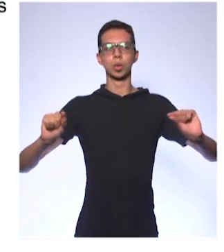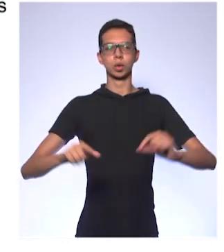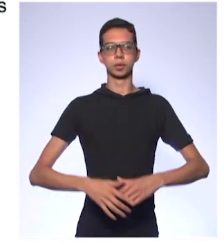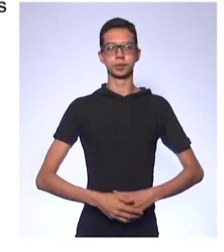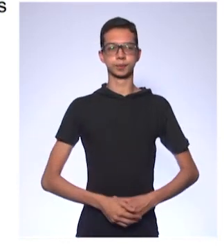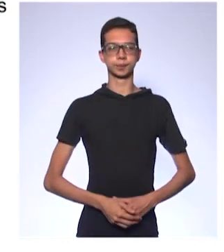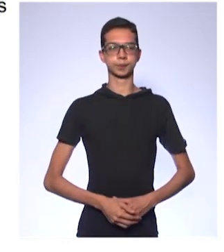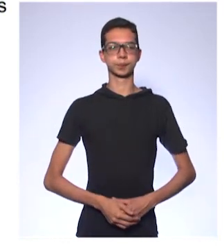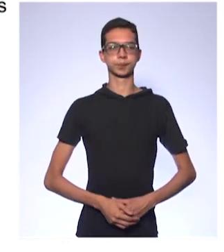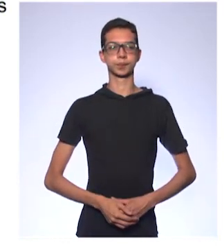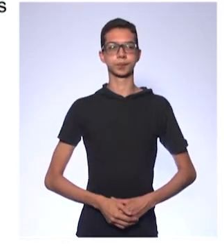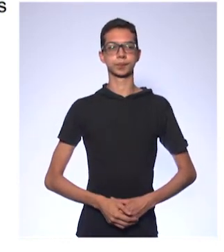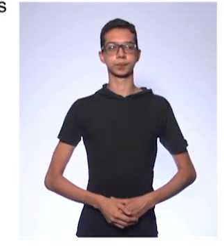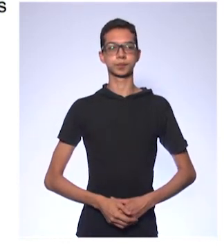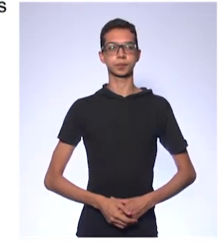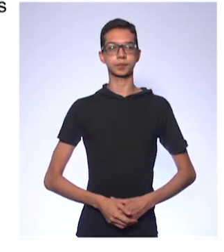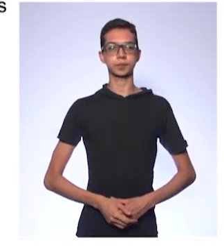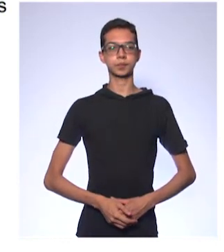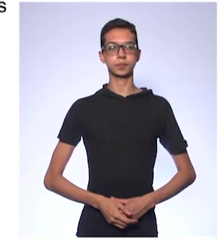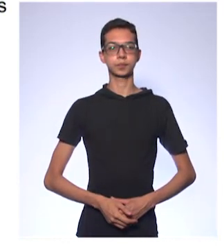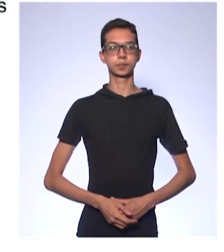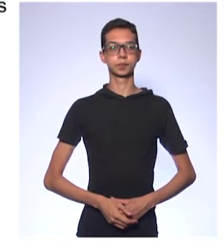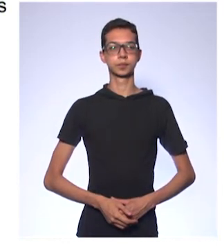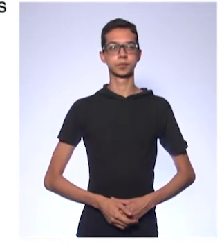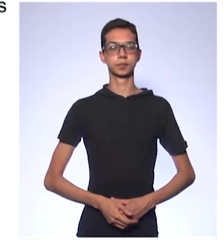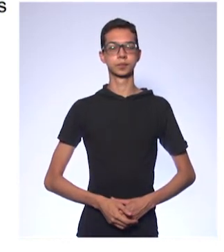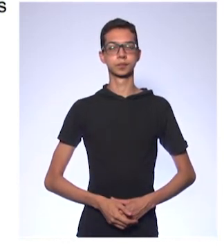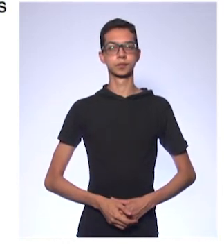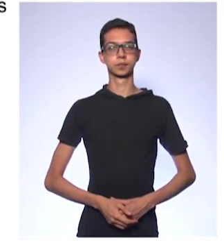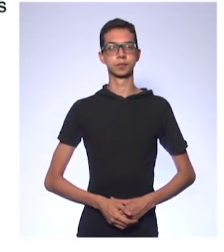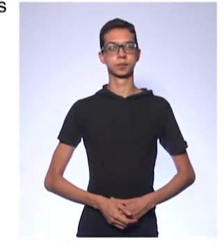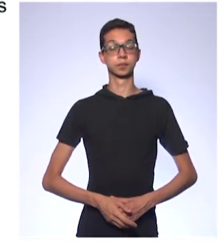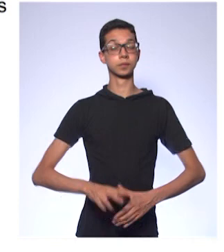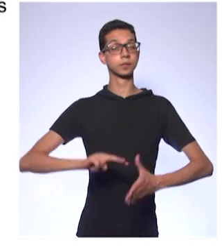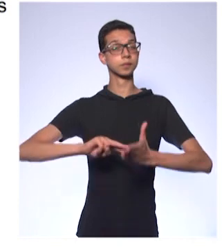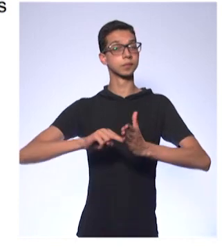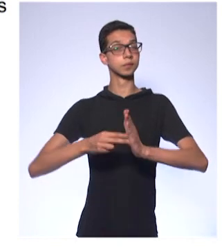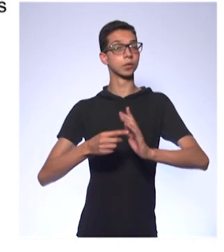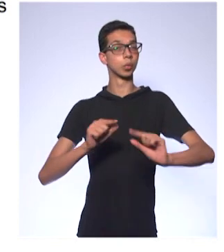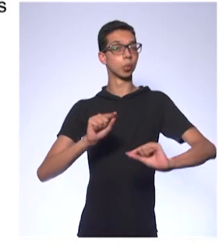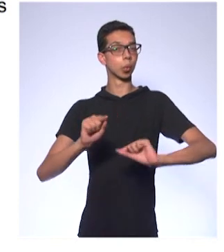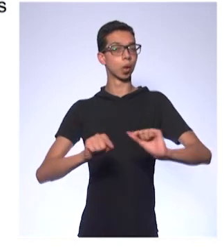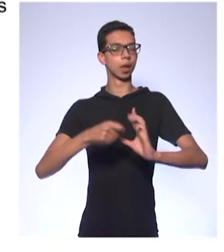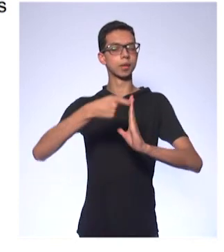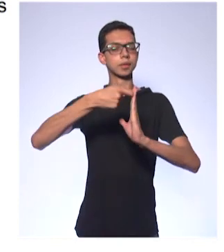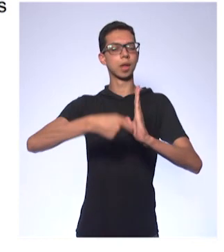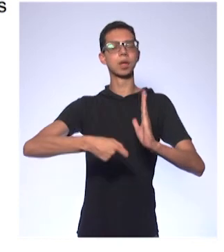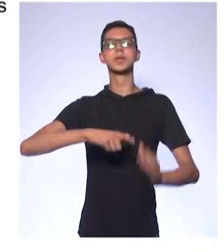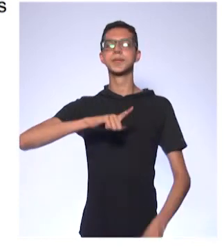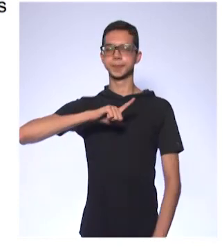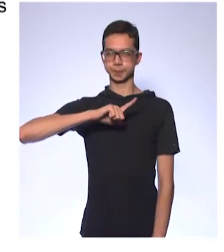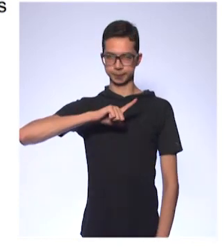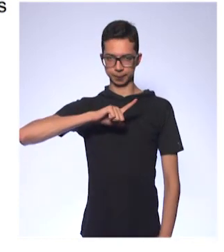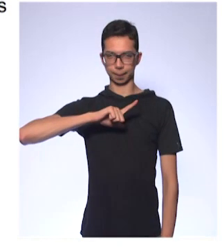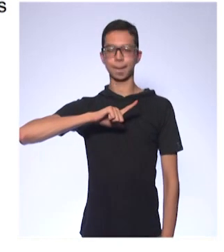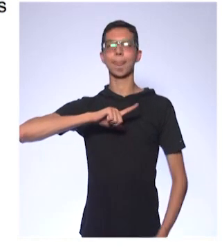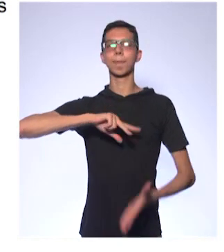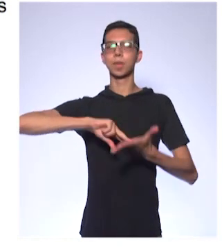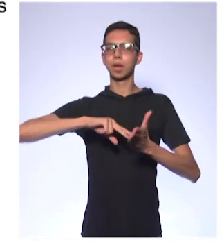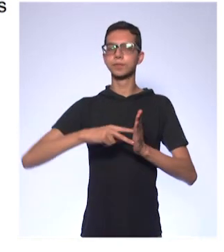algírio, acaso, que significa, está lá no texto, e que